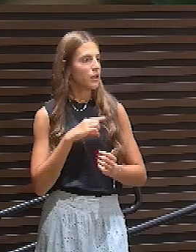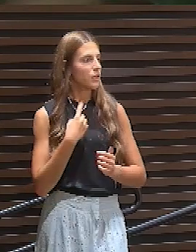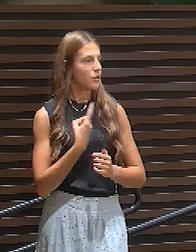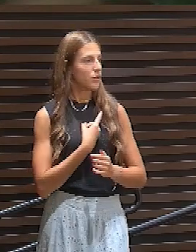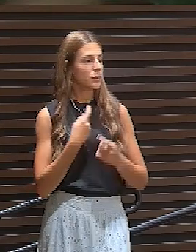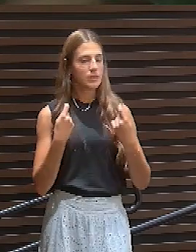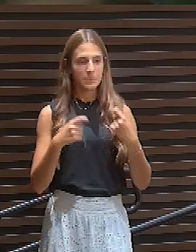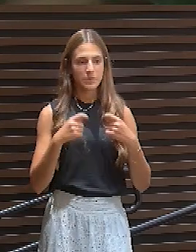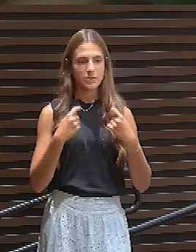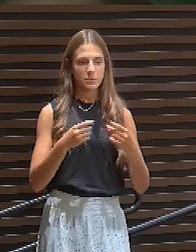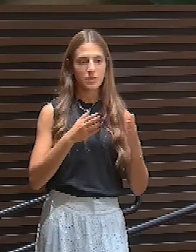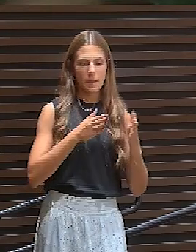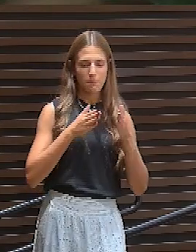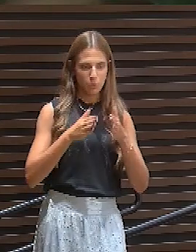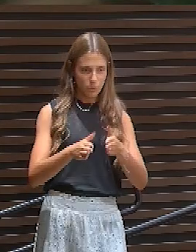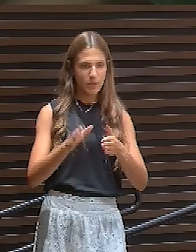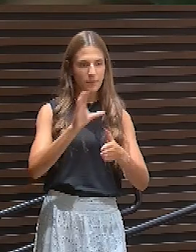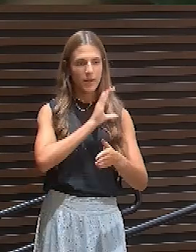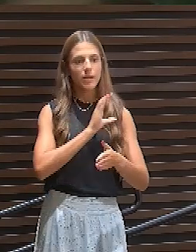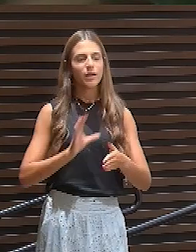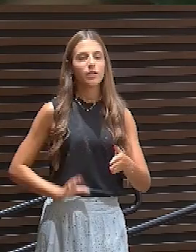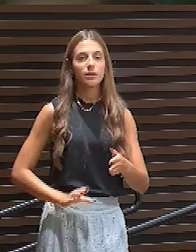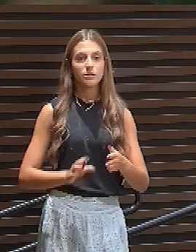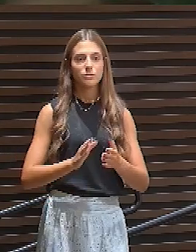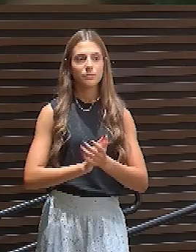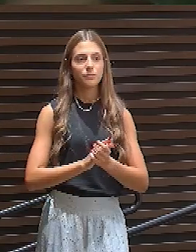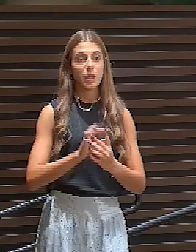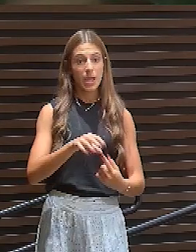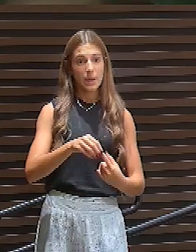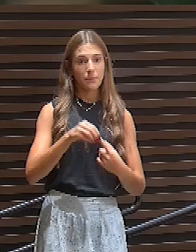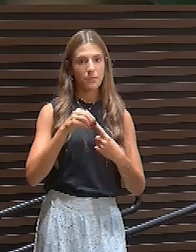Cristo, especialmente nossa família.